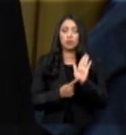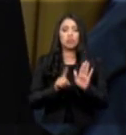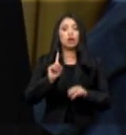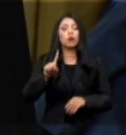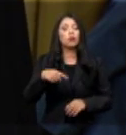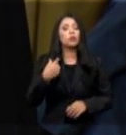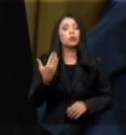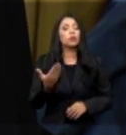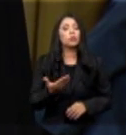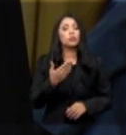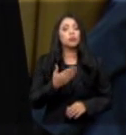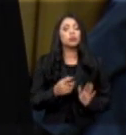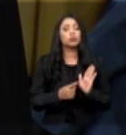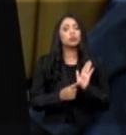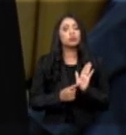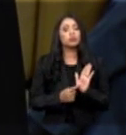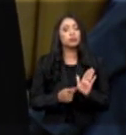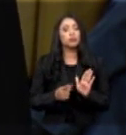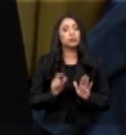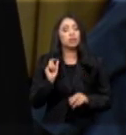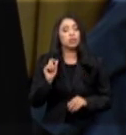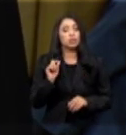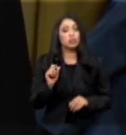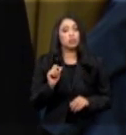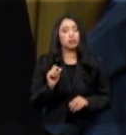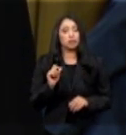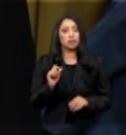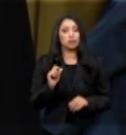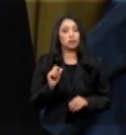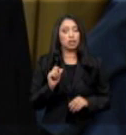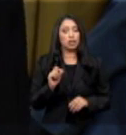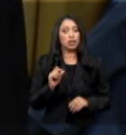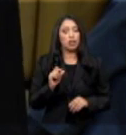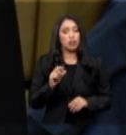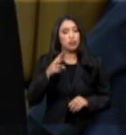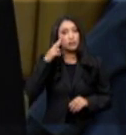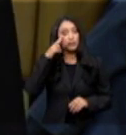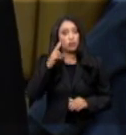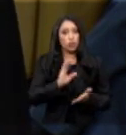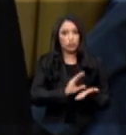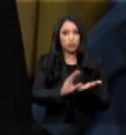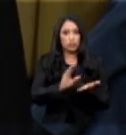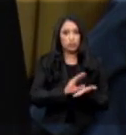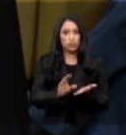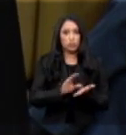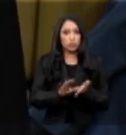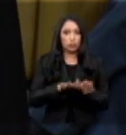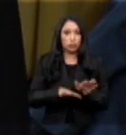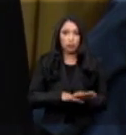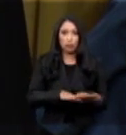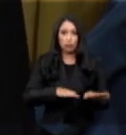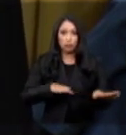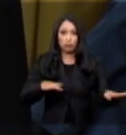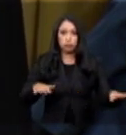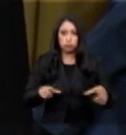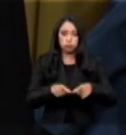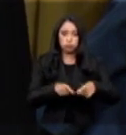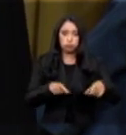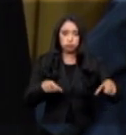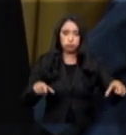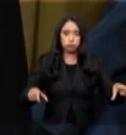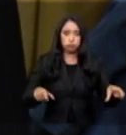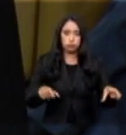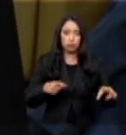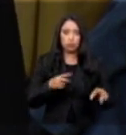diz que é admitida a previsão de investimentos na própria malha ou